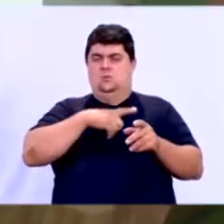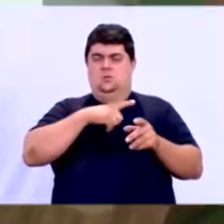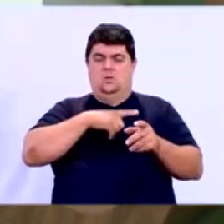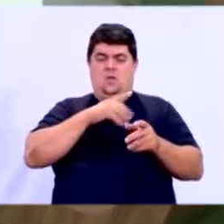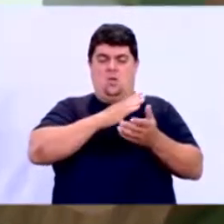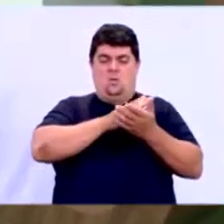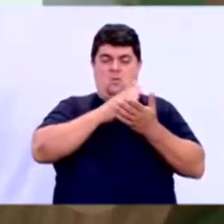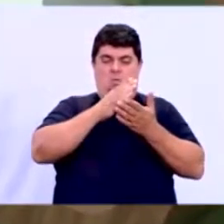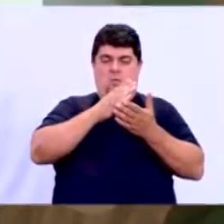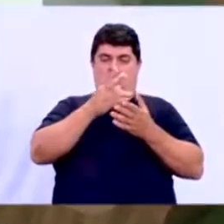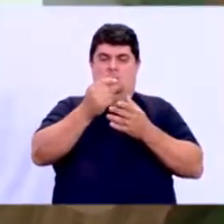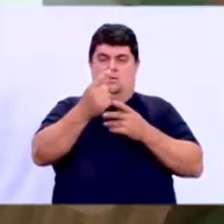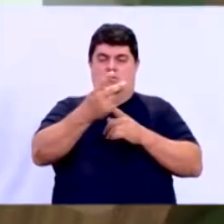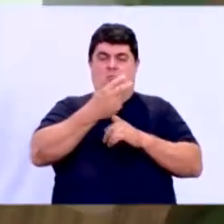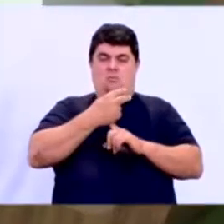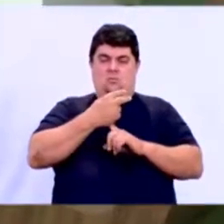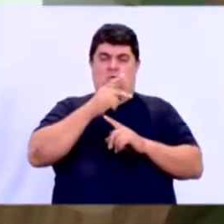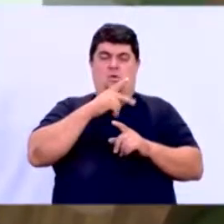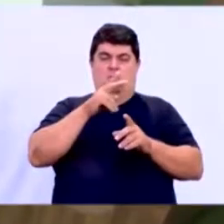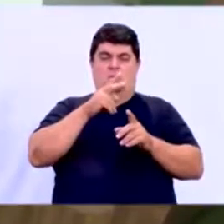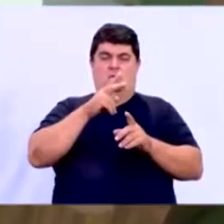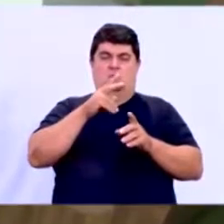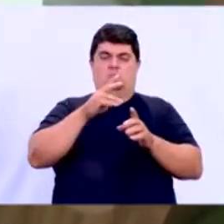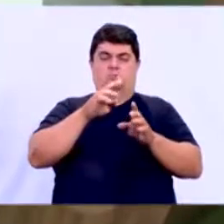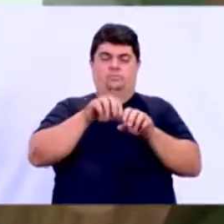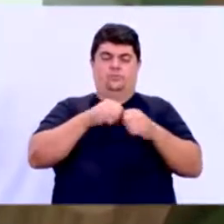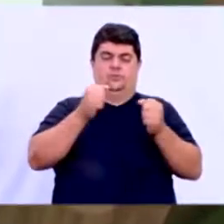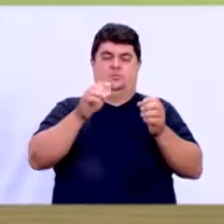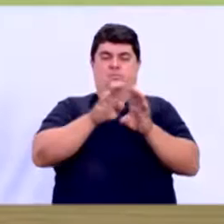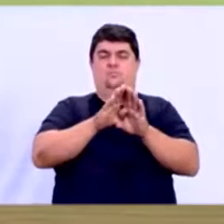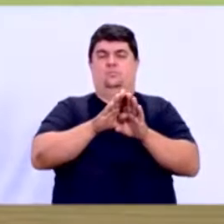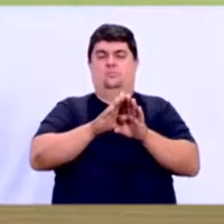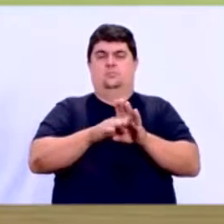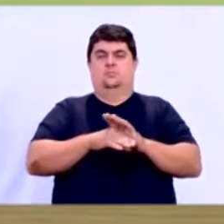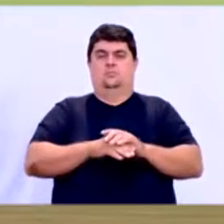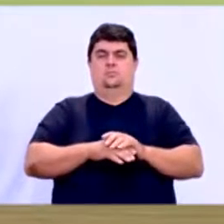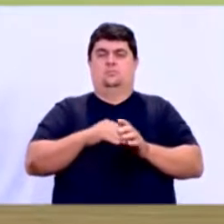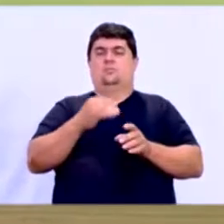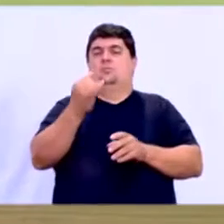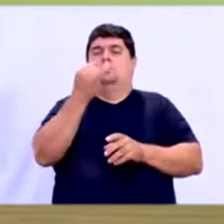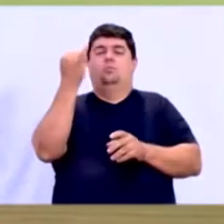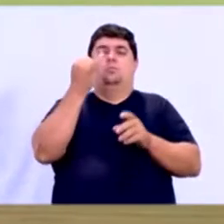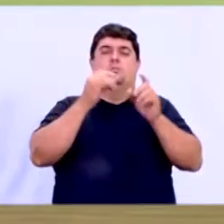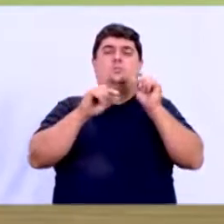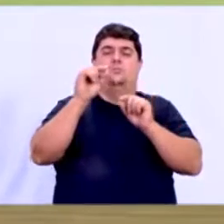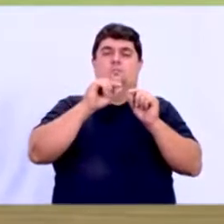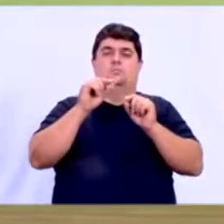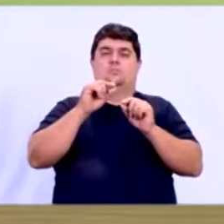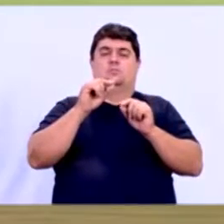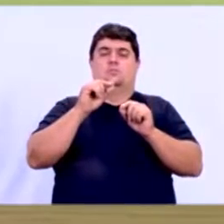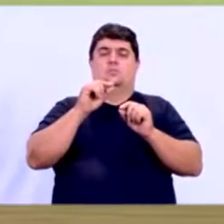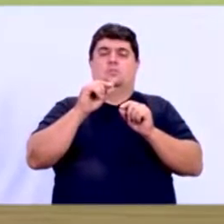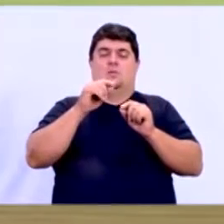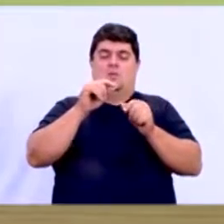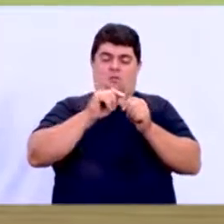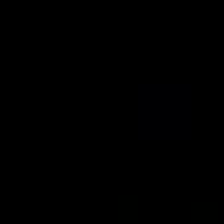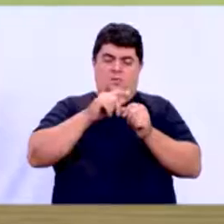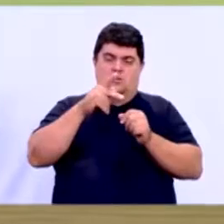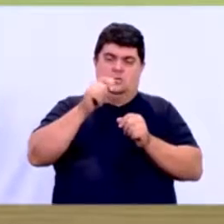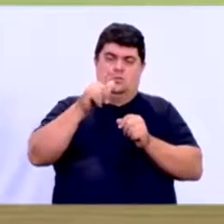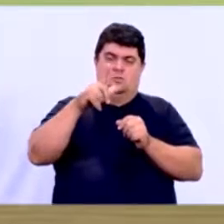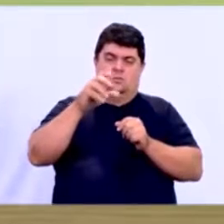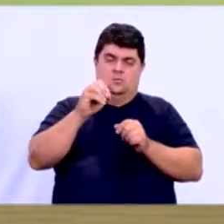quebra. Aí você vai ficar com uma dívida com o banco ainda. Então, gente, é de primordial importância que a gente elabore esse